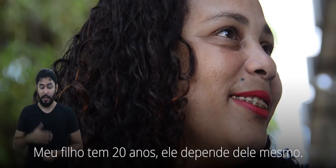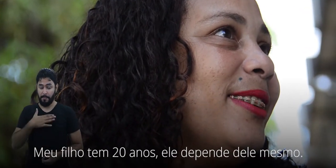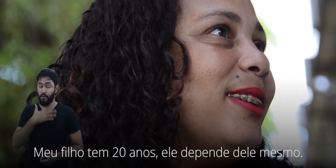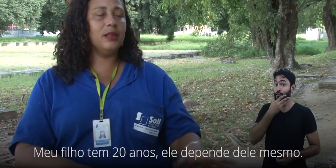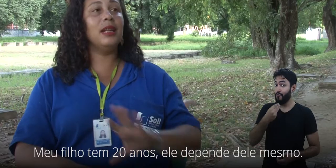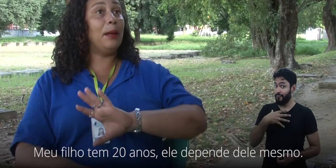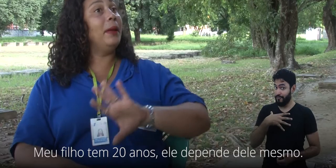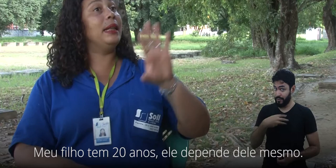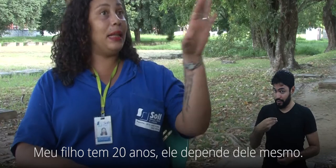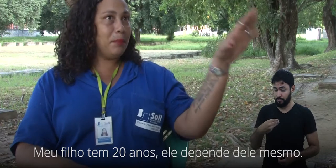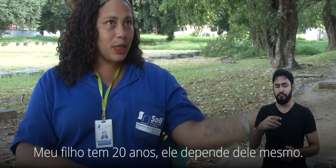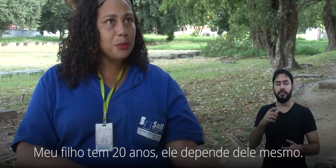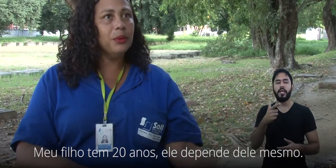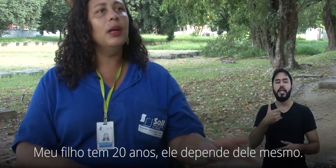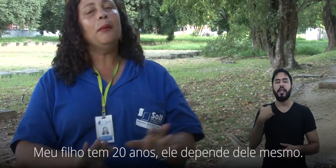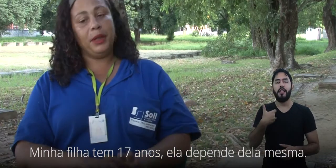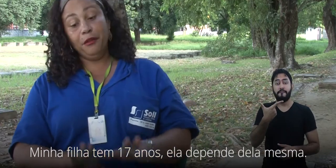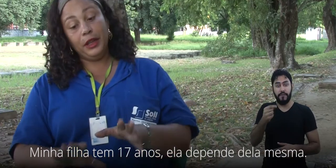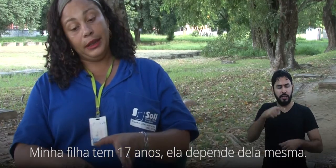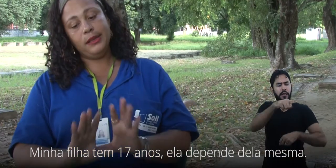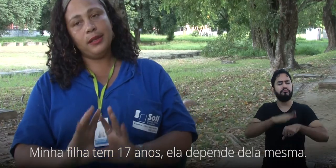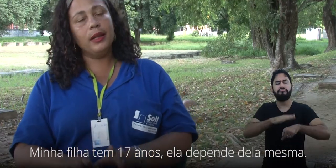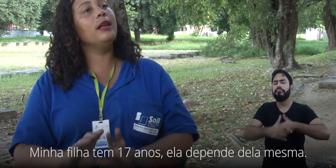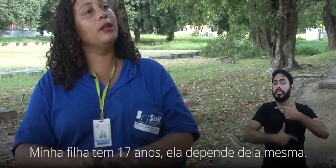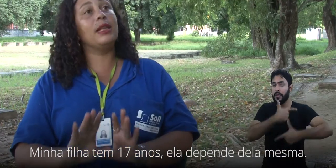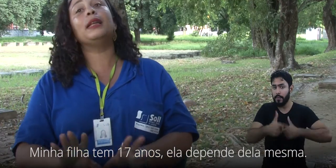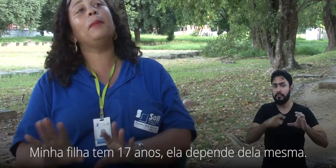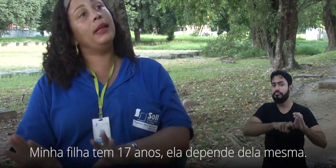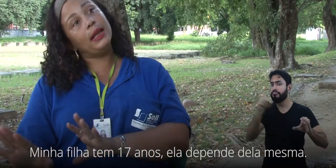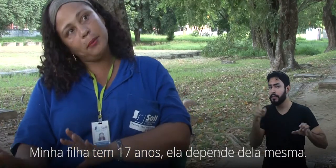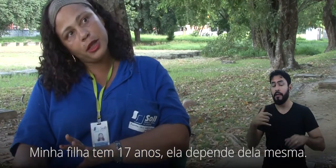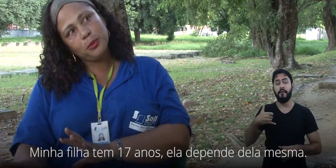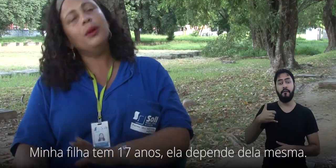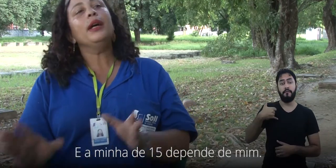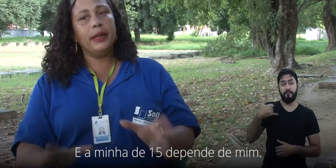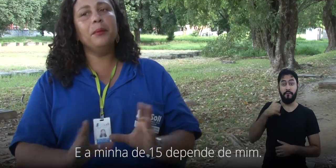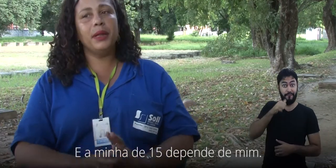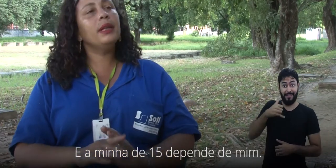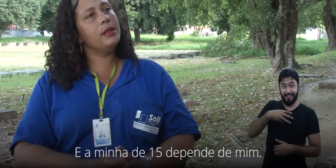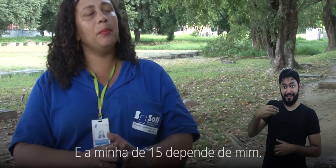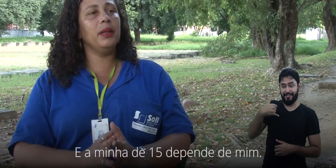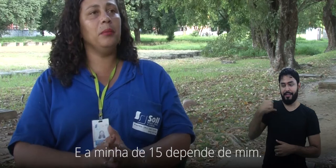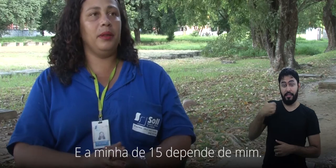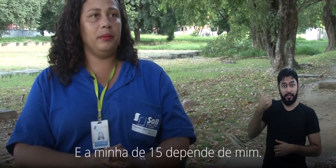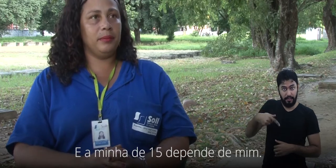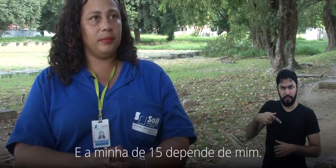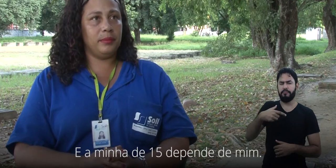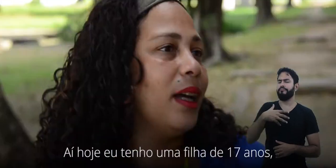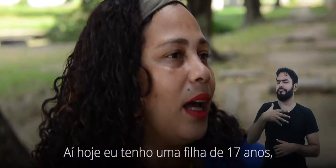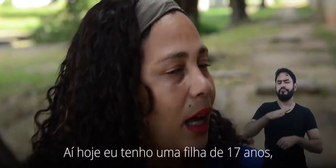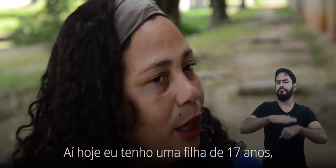filho tem 20 anos, ele depende dele mesmo. Minha filha tem 17 anos, ela depende dela mesmo. E a minha de 15 depende de mim.